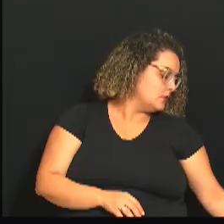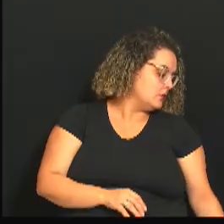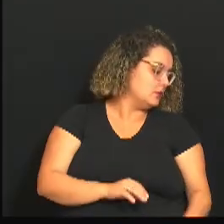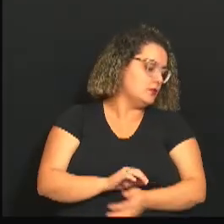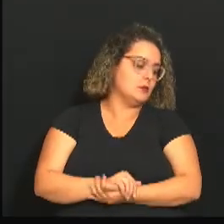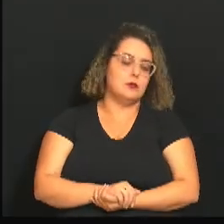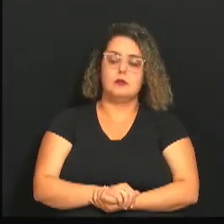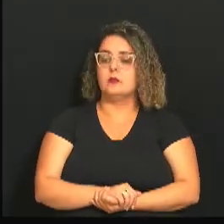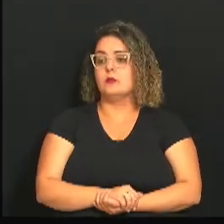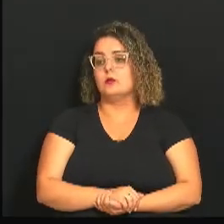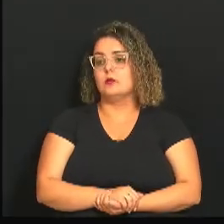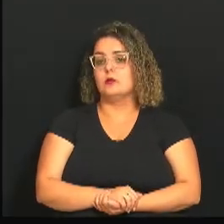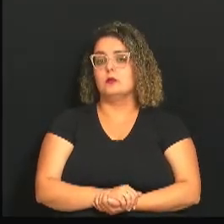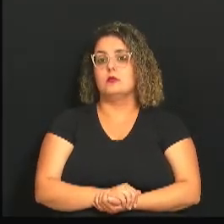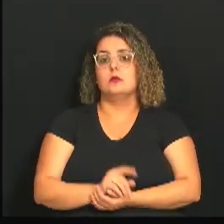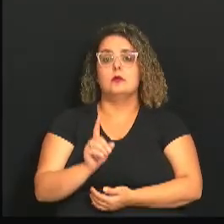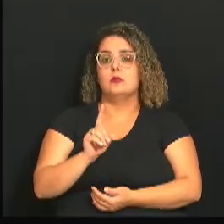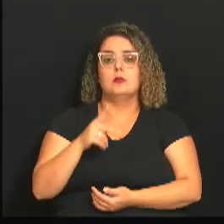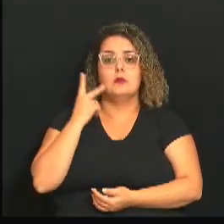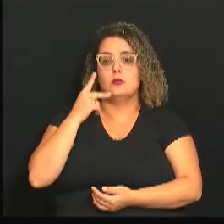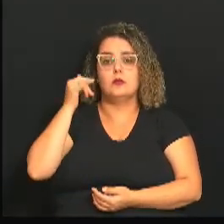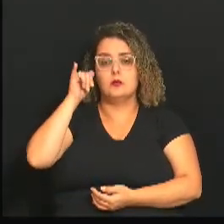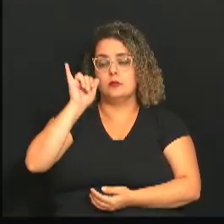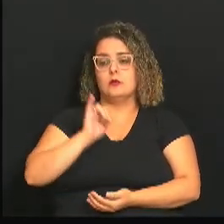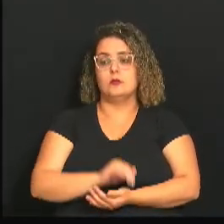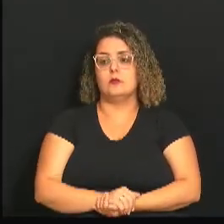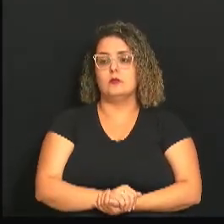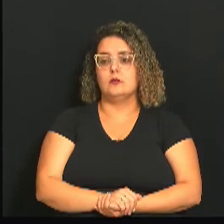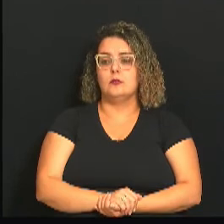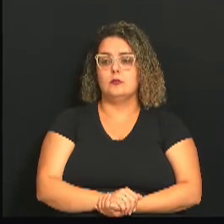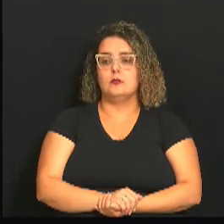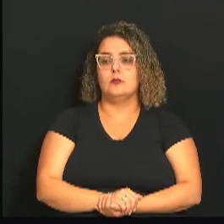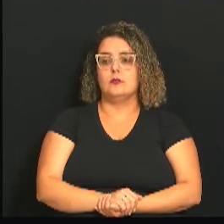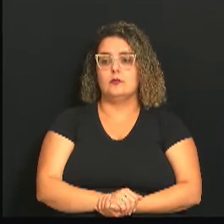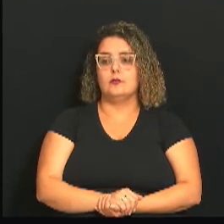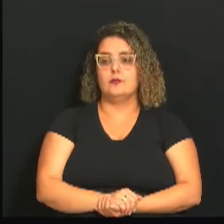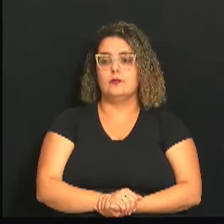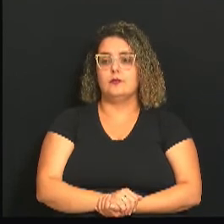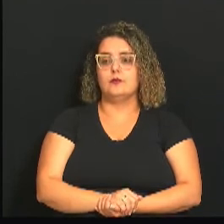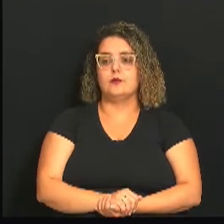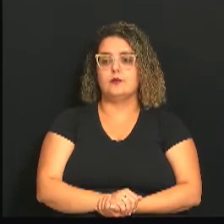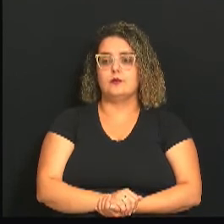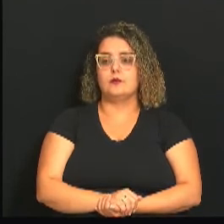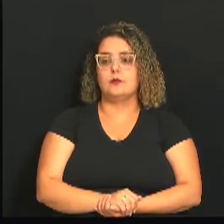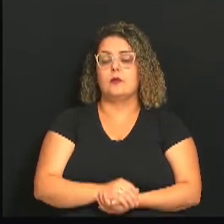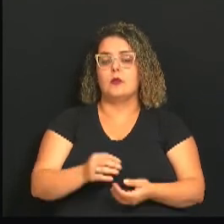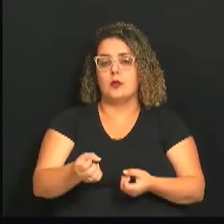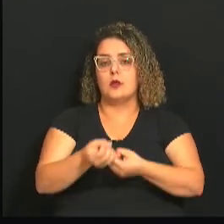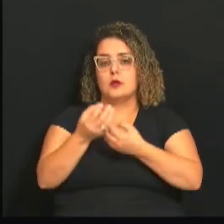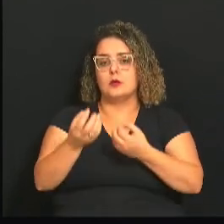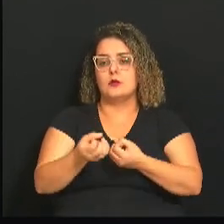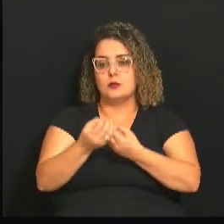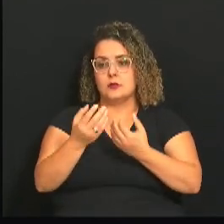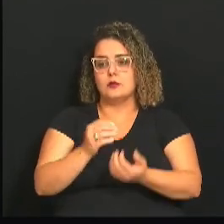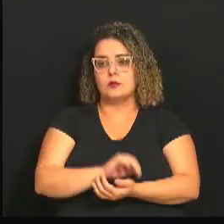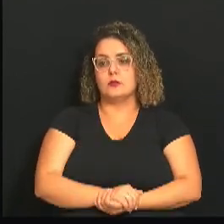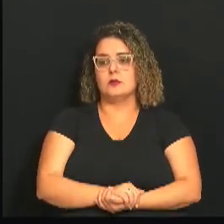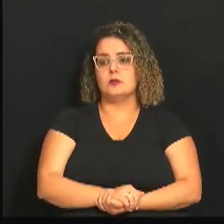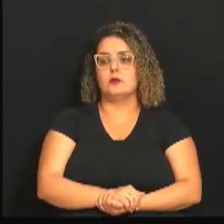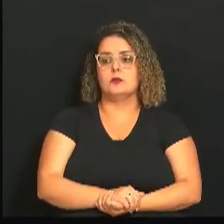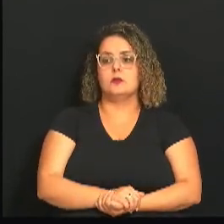Não, vereador Paulo Búfalo, não tenho, só dizer que as informações que o Marcelo